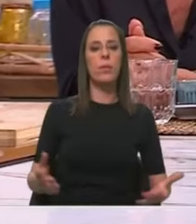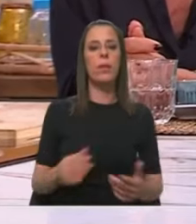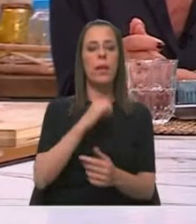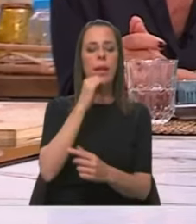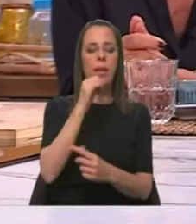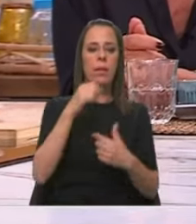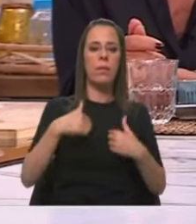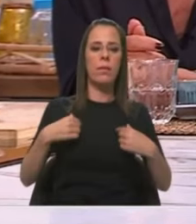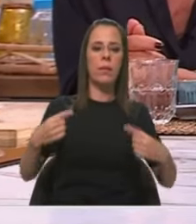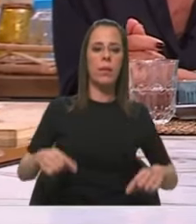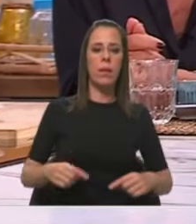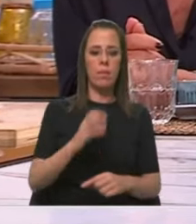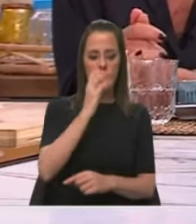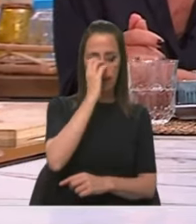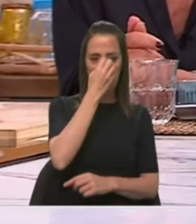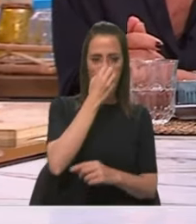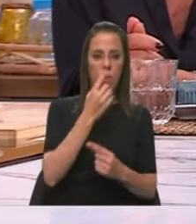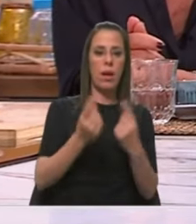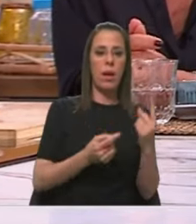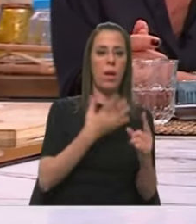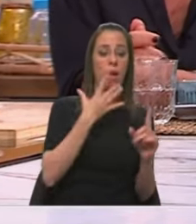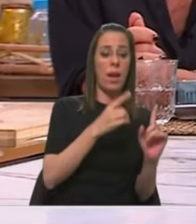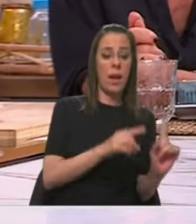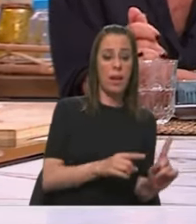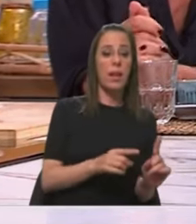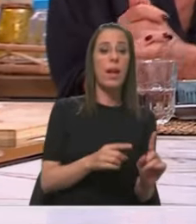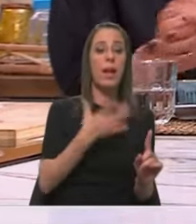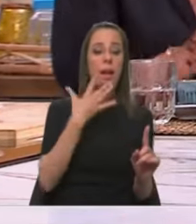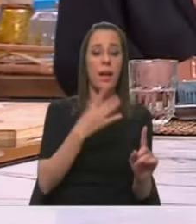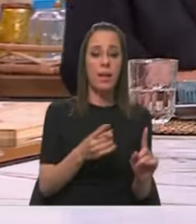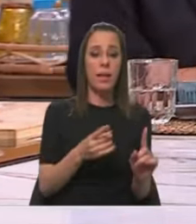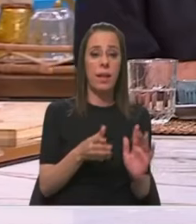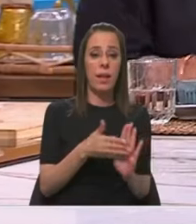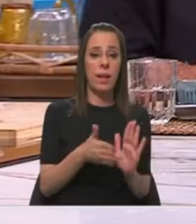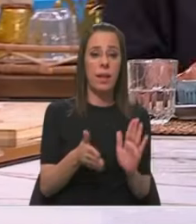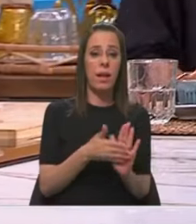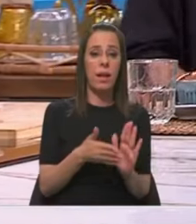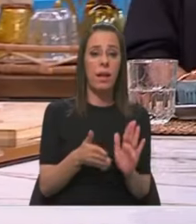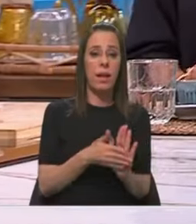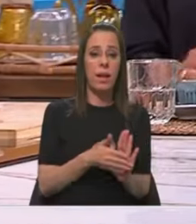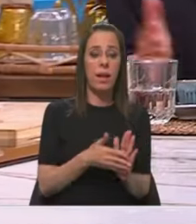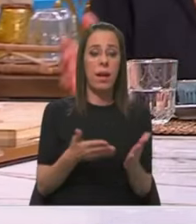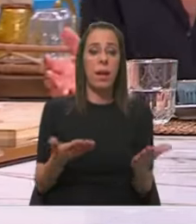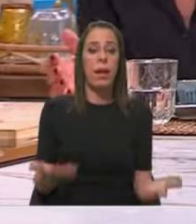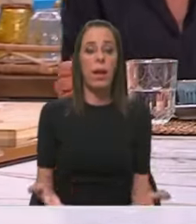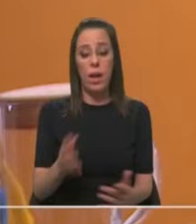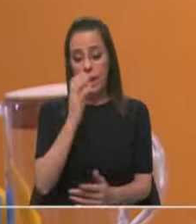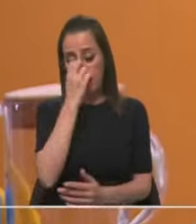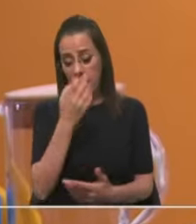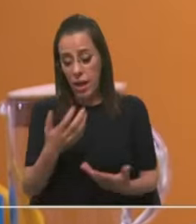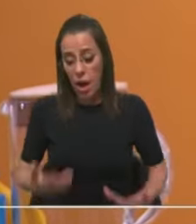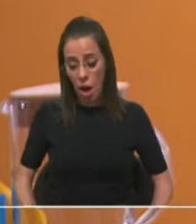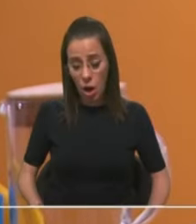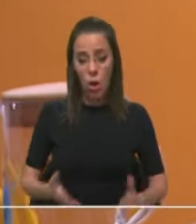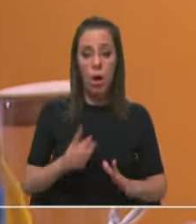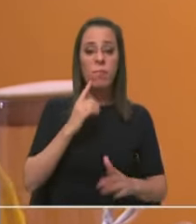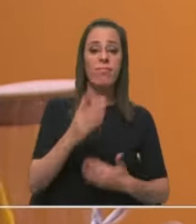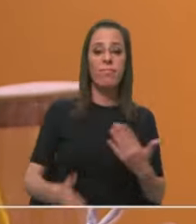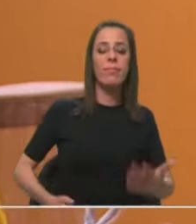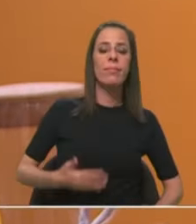normalmente nós temos circos na altura do Natal este circo agora veio para